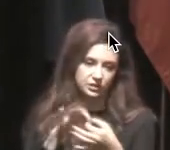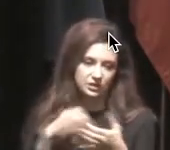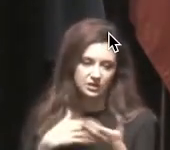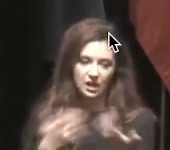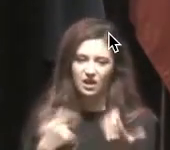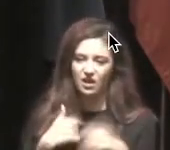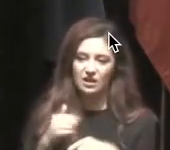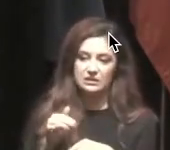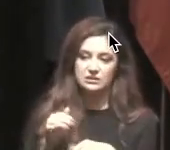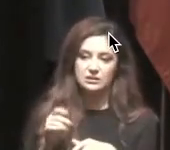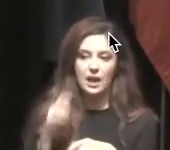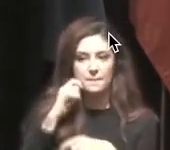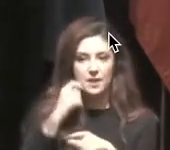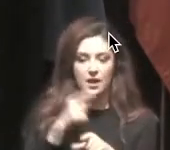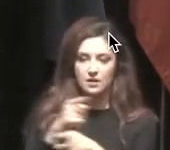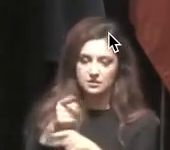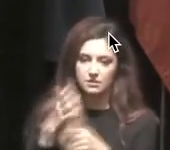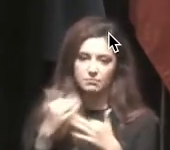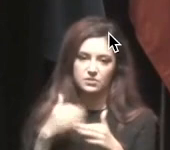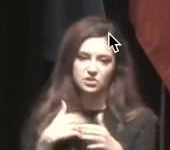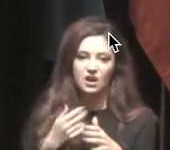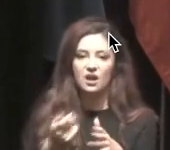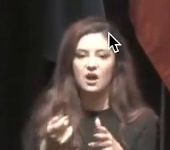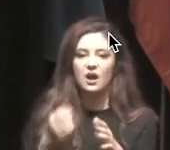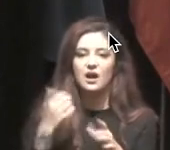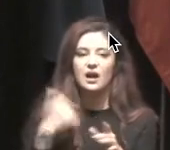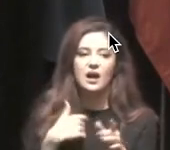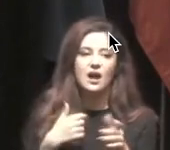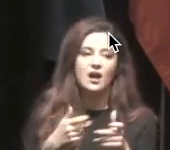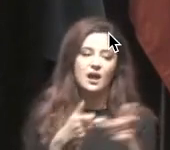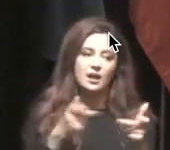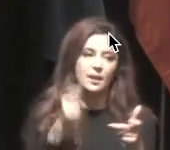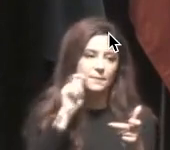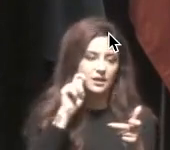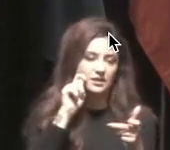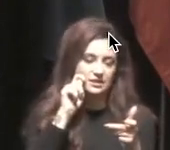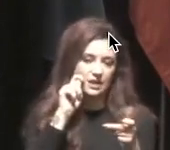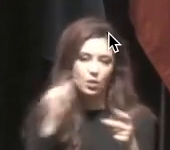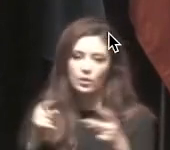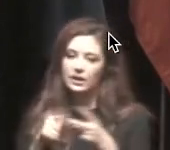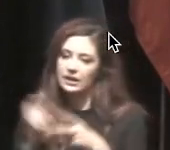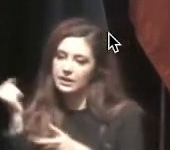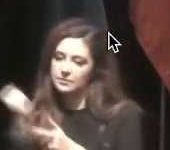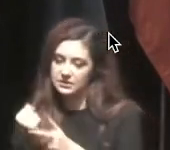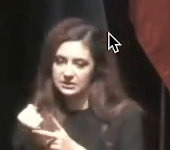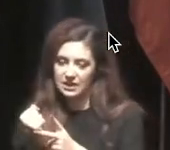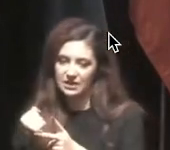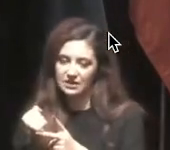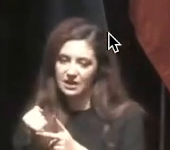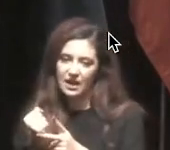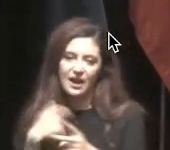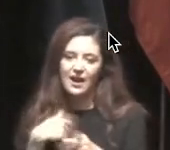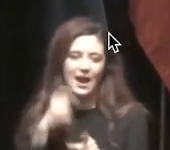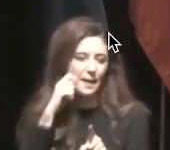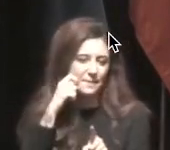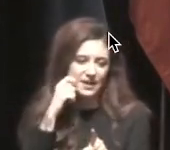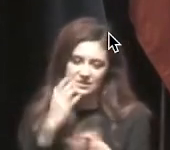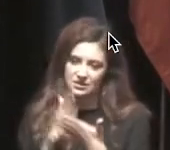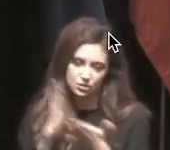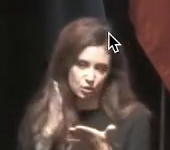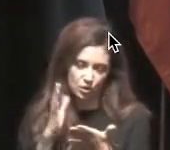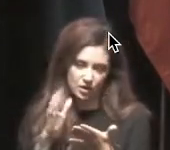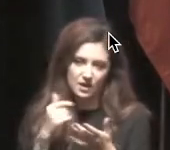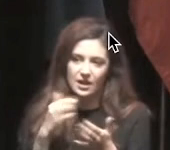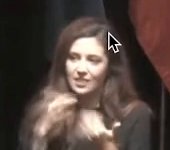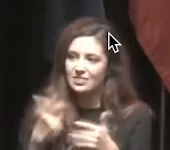realidade. Falar de imigração e de criminalidade na mesma frase só serve para assustar e não espalha a realidade. Estes é que são os